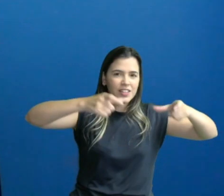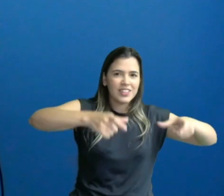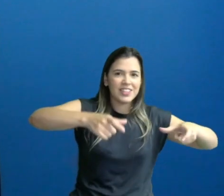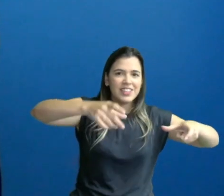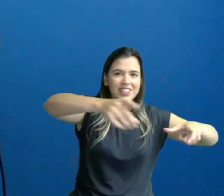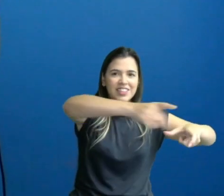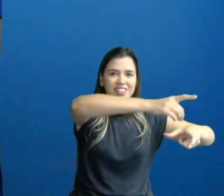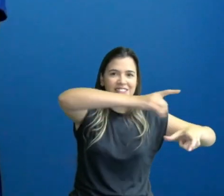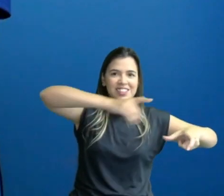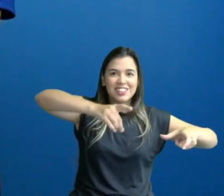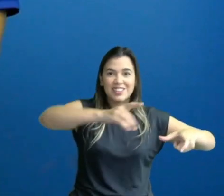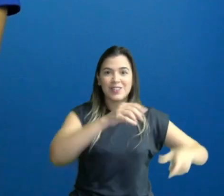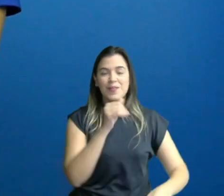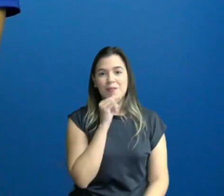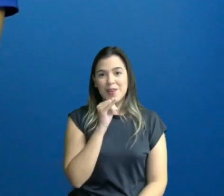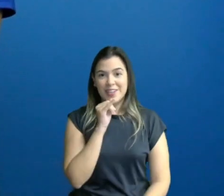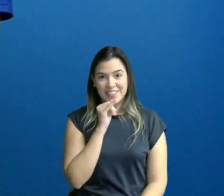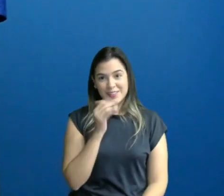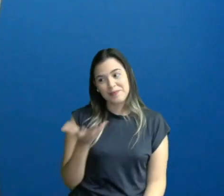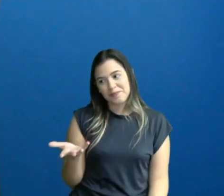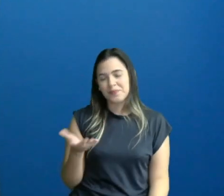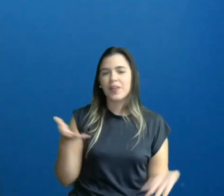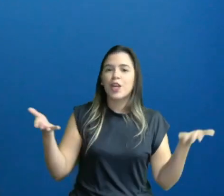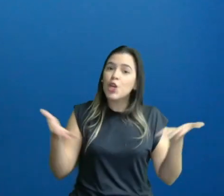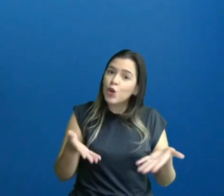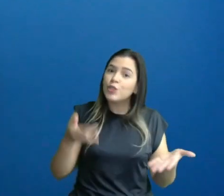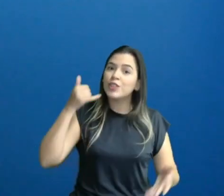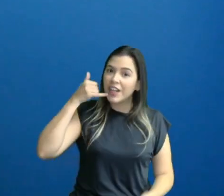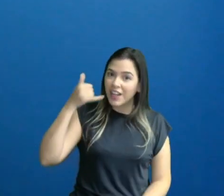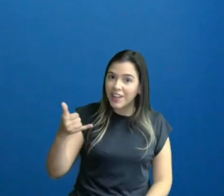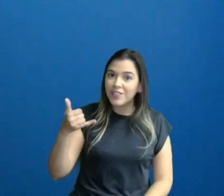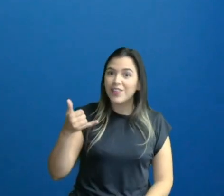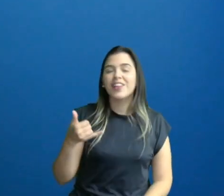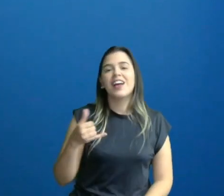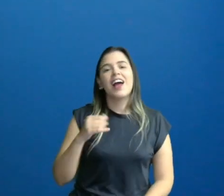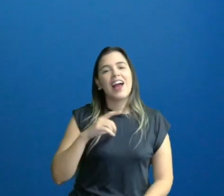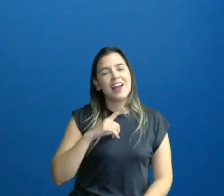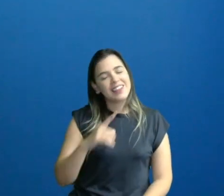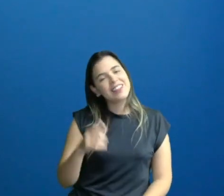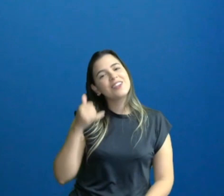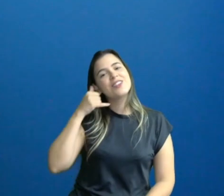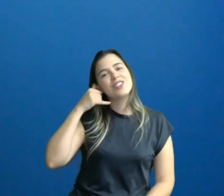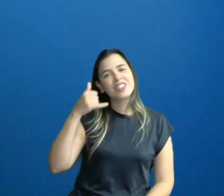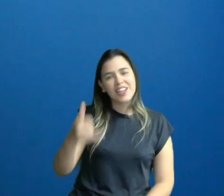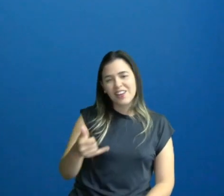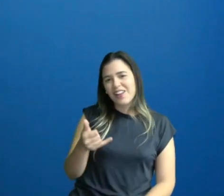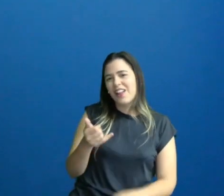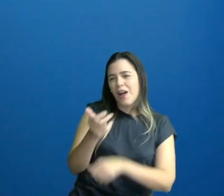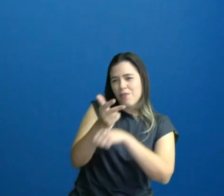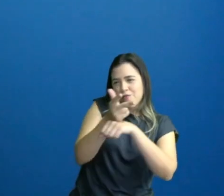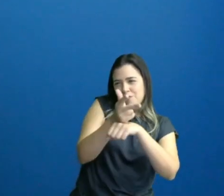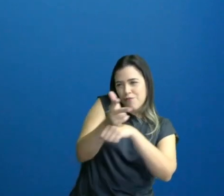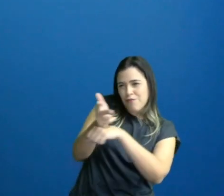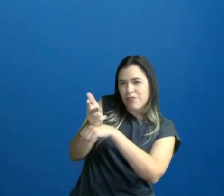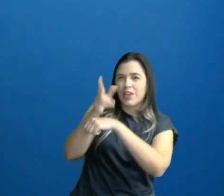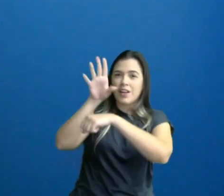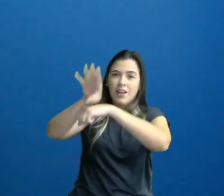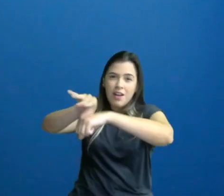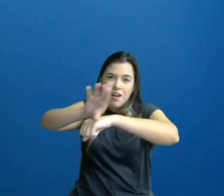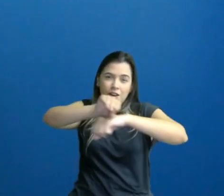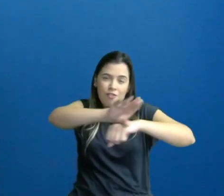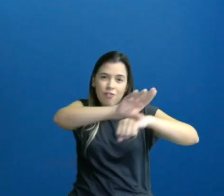exemplo Oi e o telefone então hoje em dia a gente tem um celular que grava tira